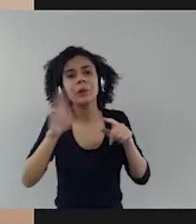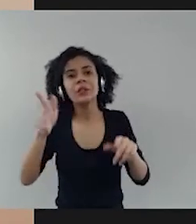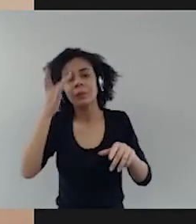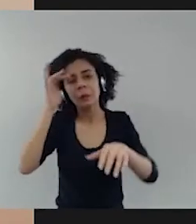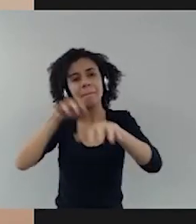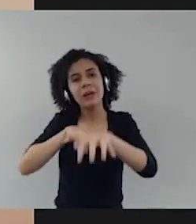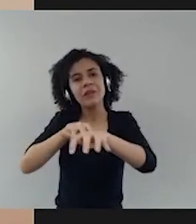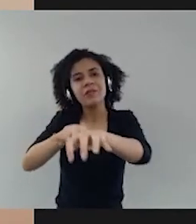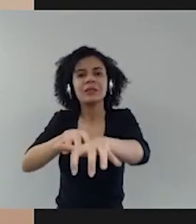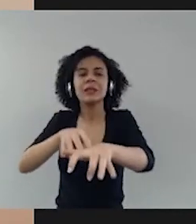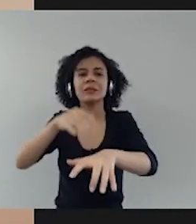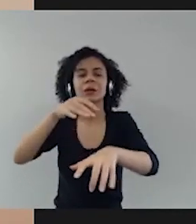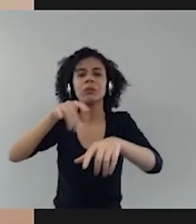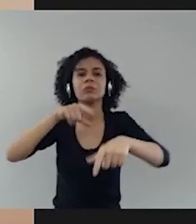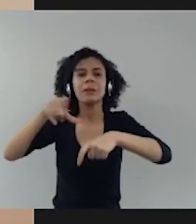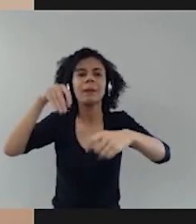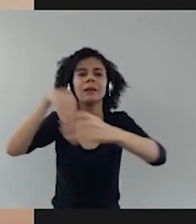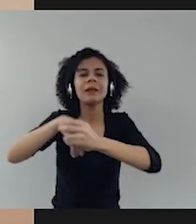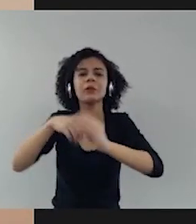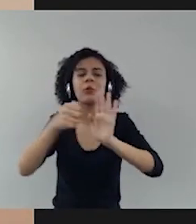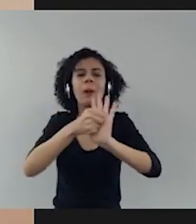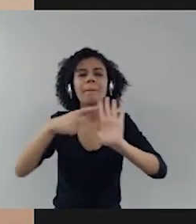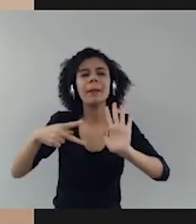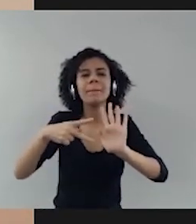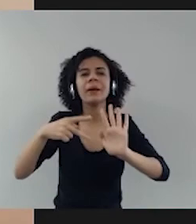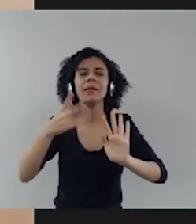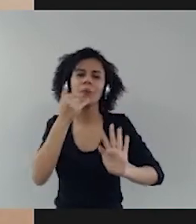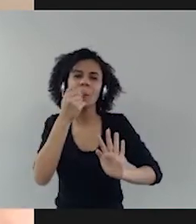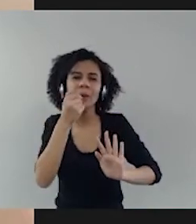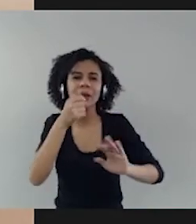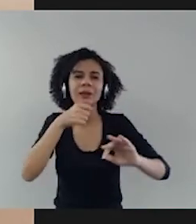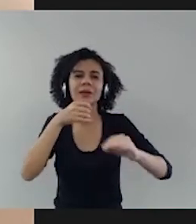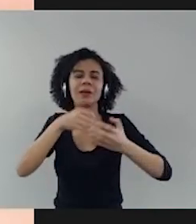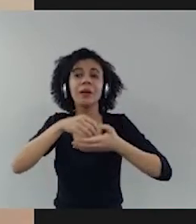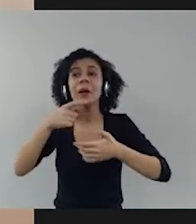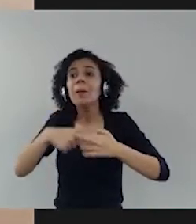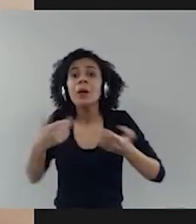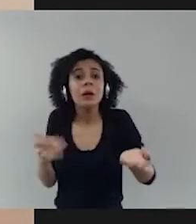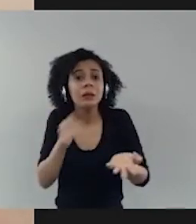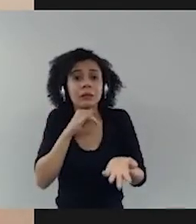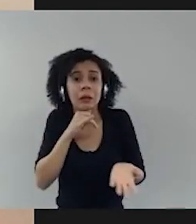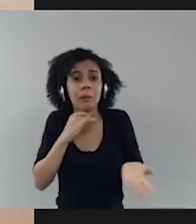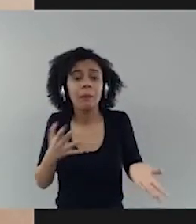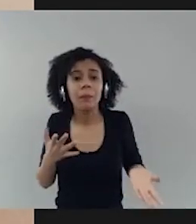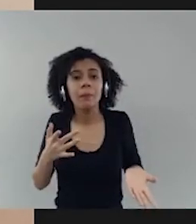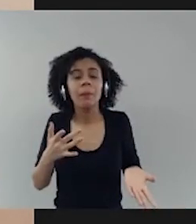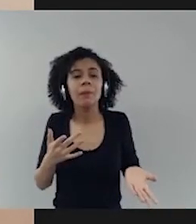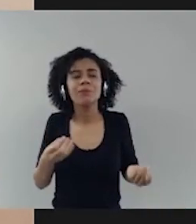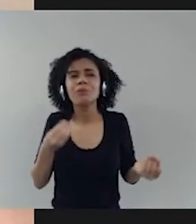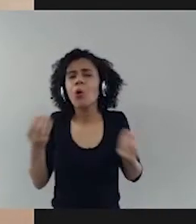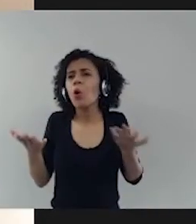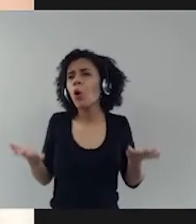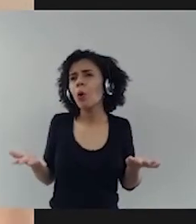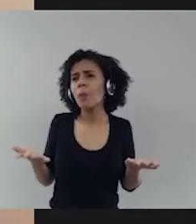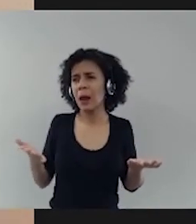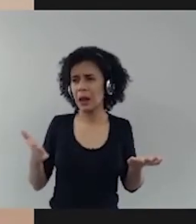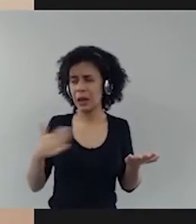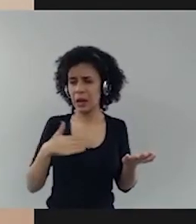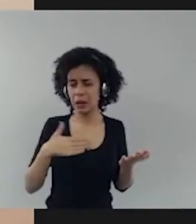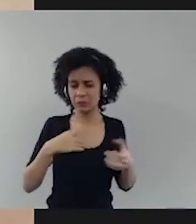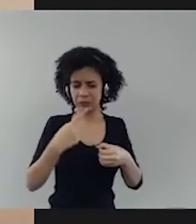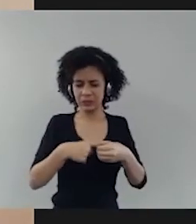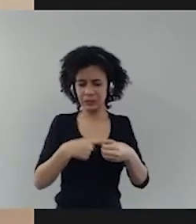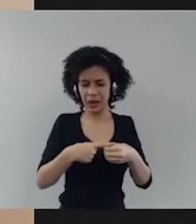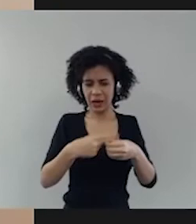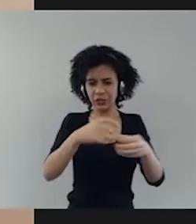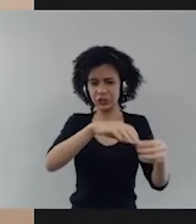de aplicativos, não é? Porque justamente todo mundo fazendo essa relação, eu vou trazer a cidade